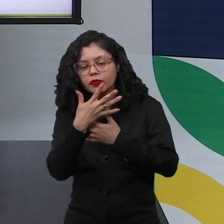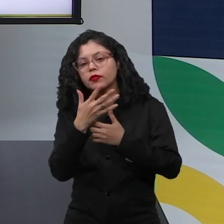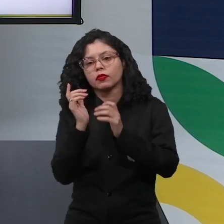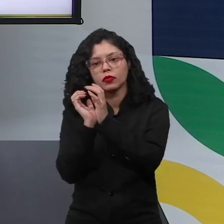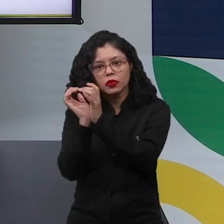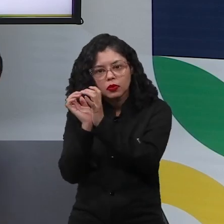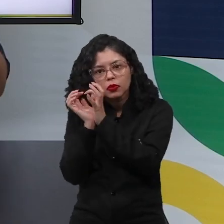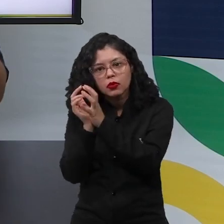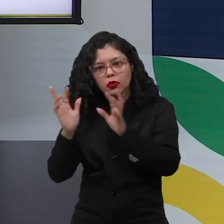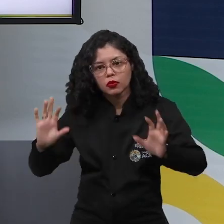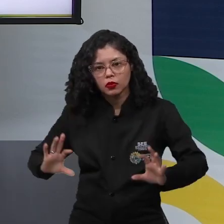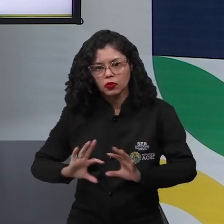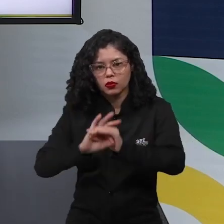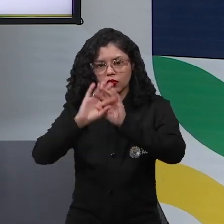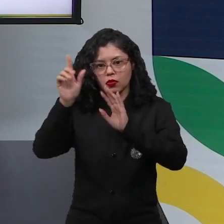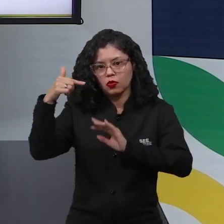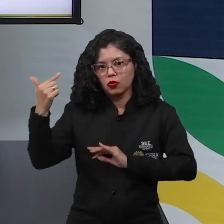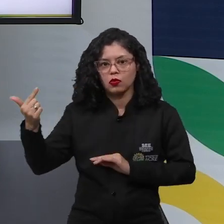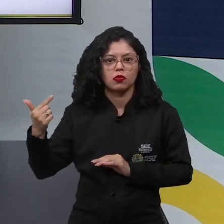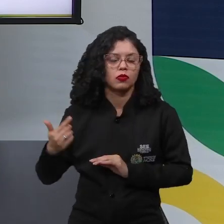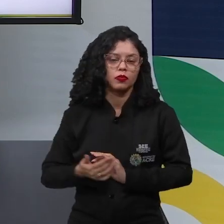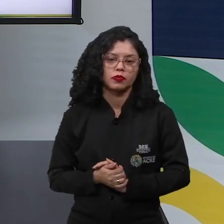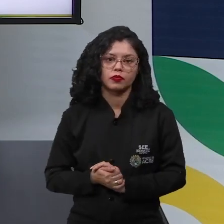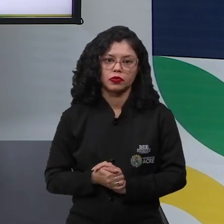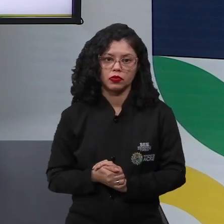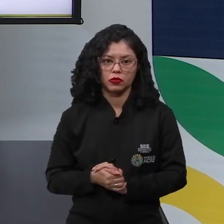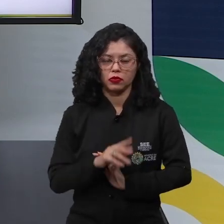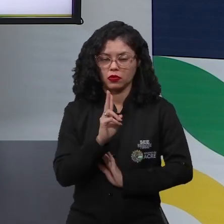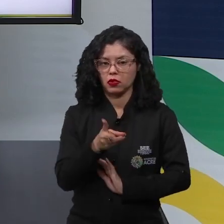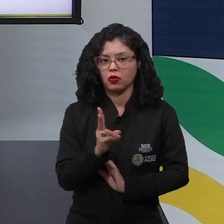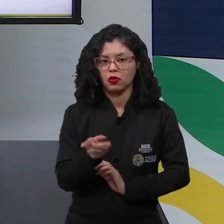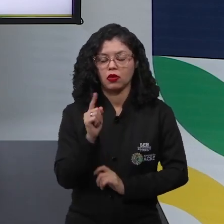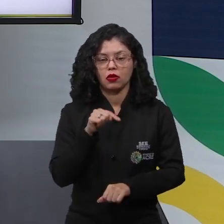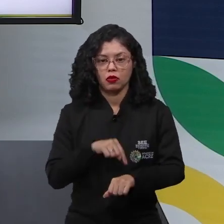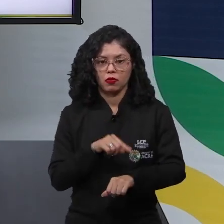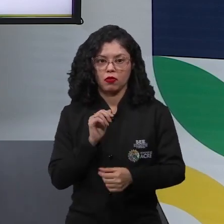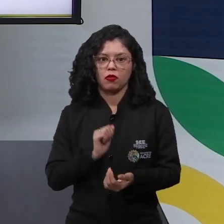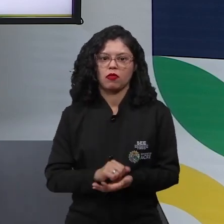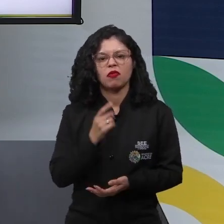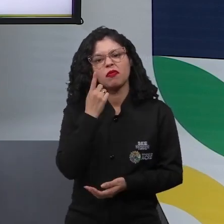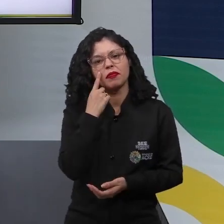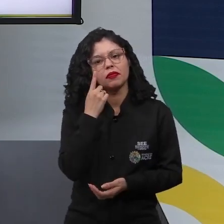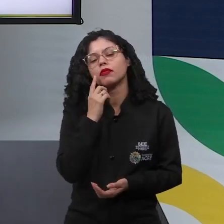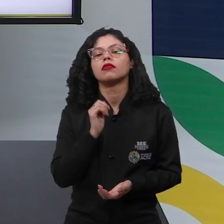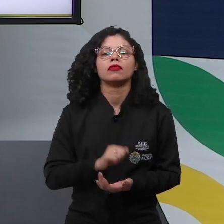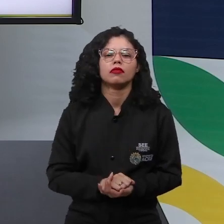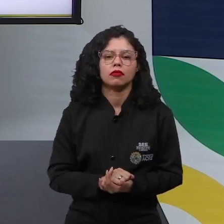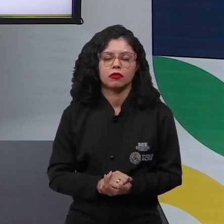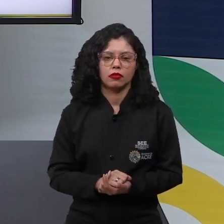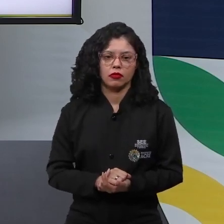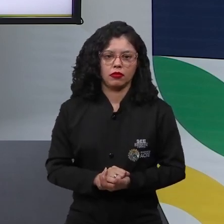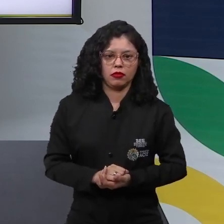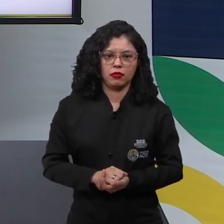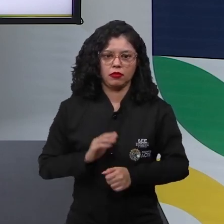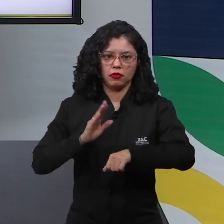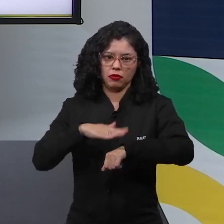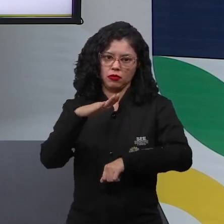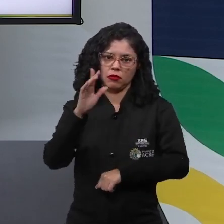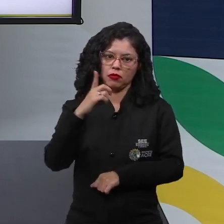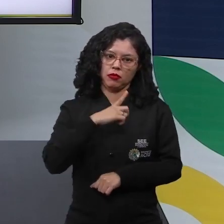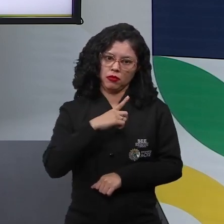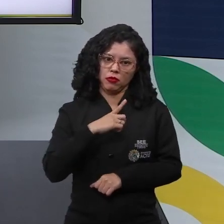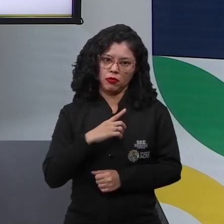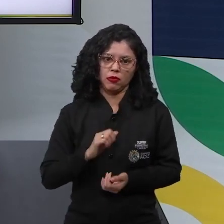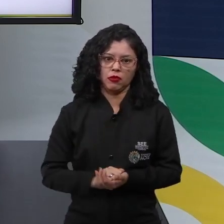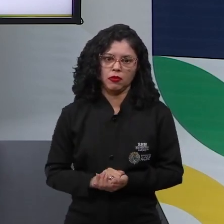se conectar a vários outros neurônios ao mesmo tempo. E olha só, interessante. Quanto mais